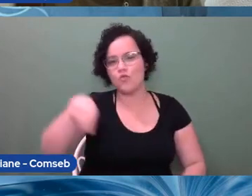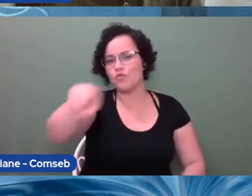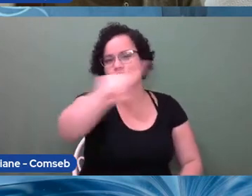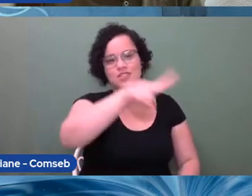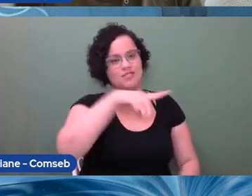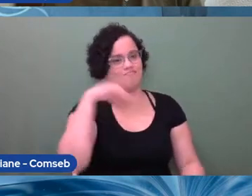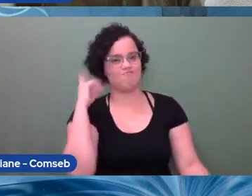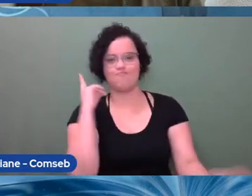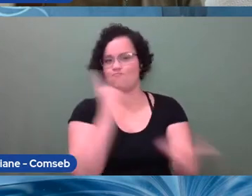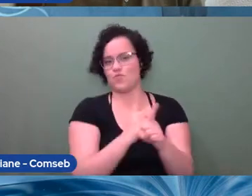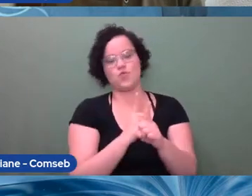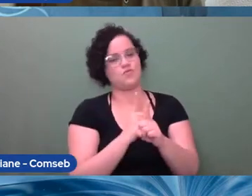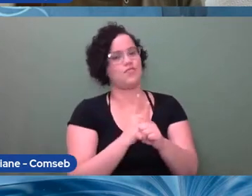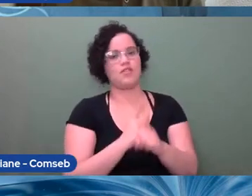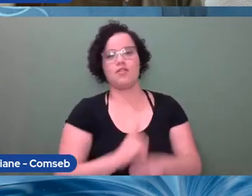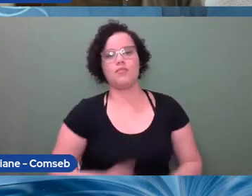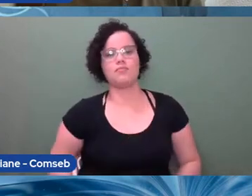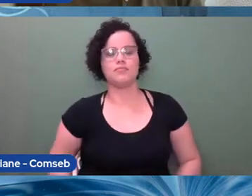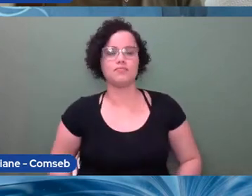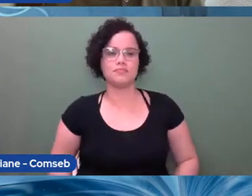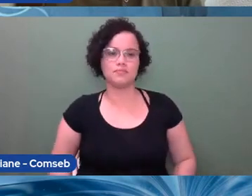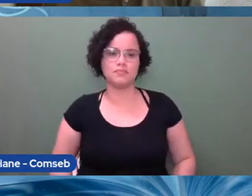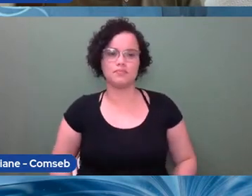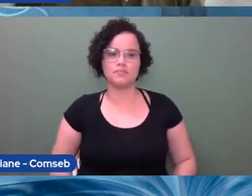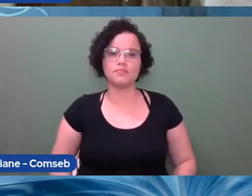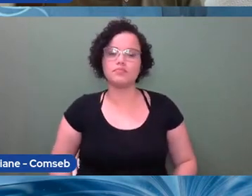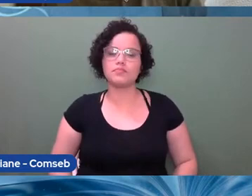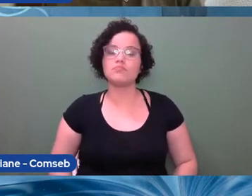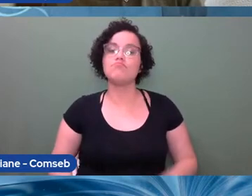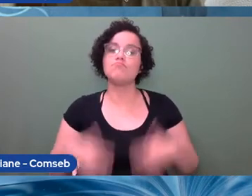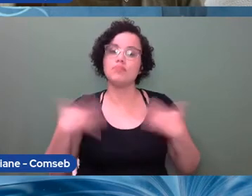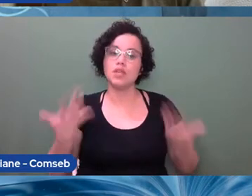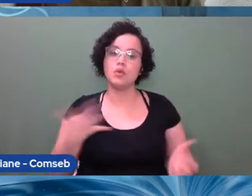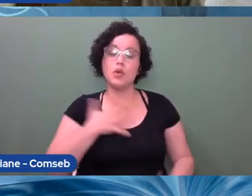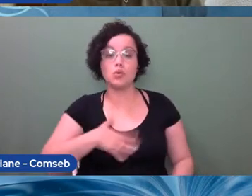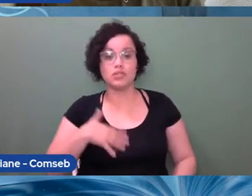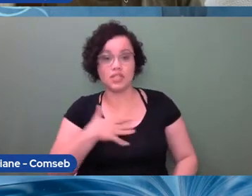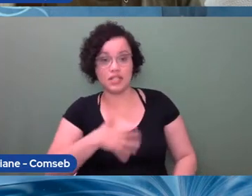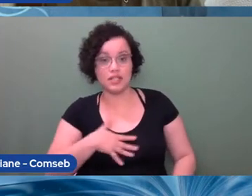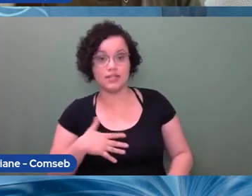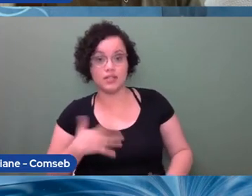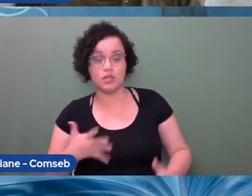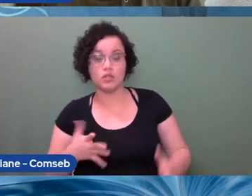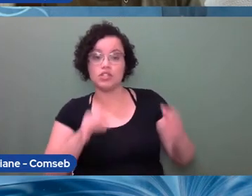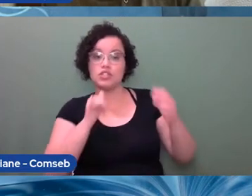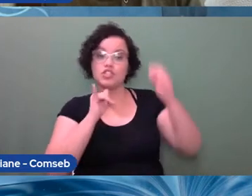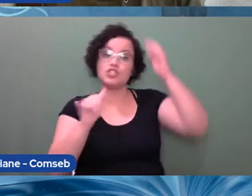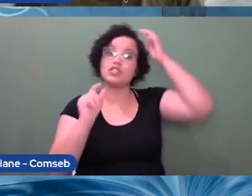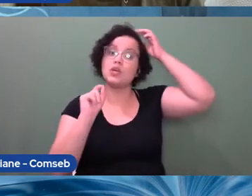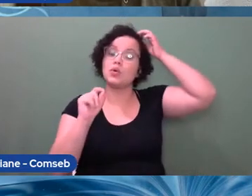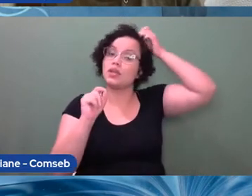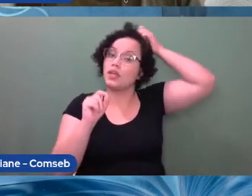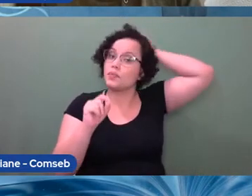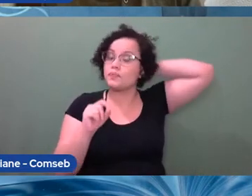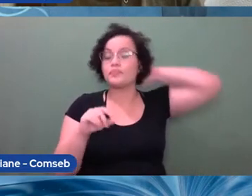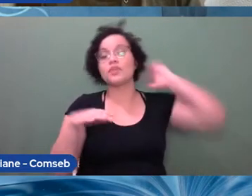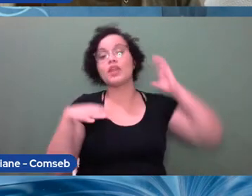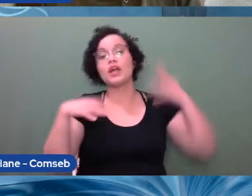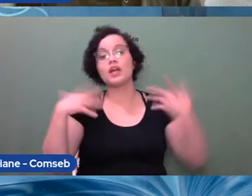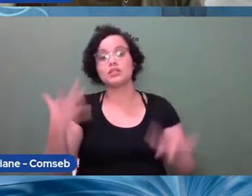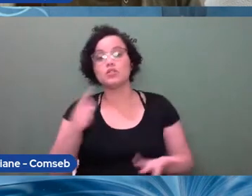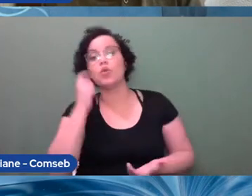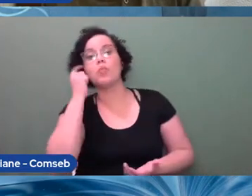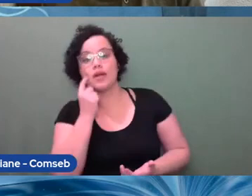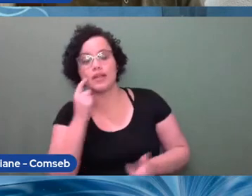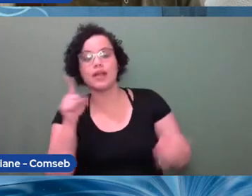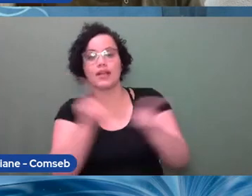encontramos. Então, eu gostaria, portanto, de dizer que, assim como Kardec